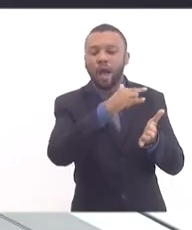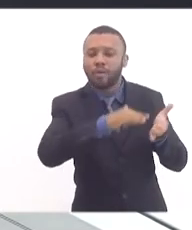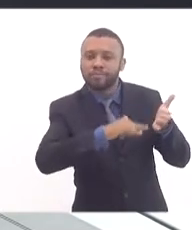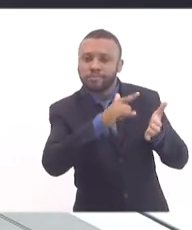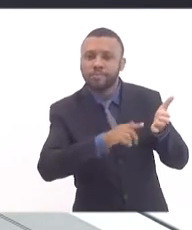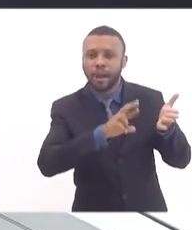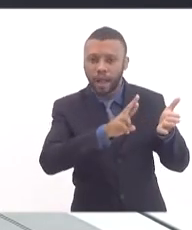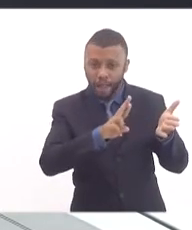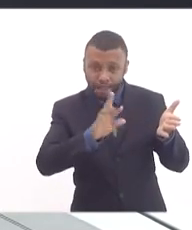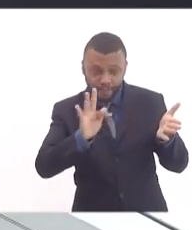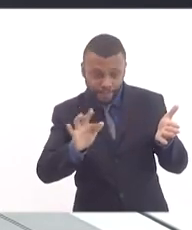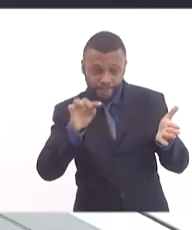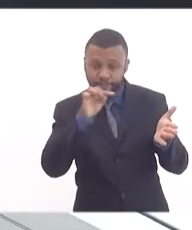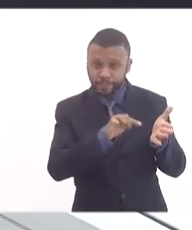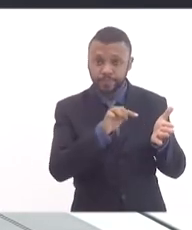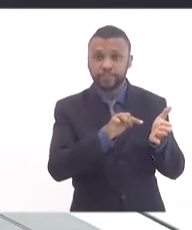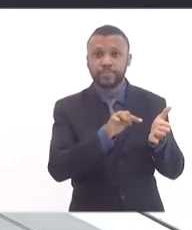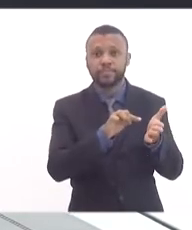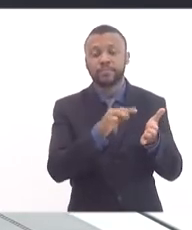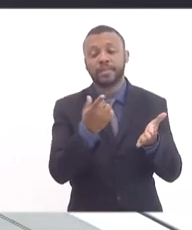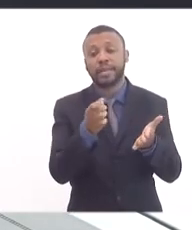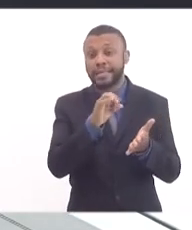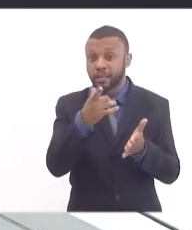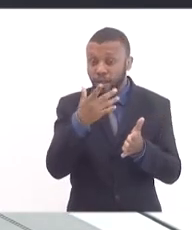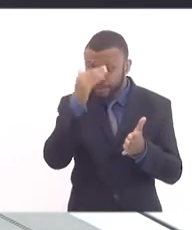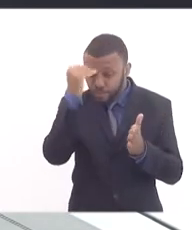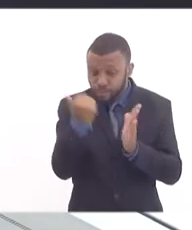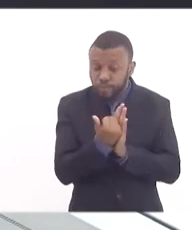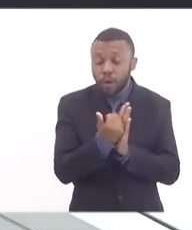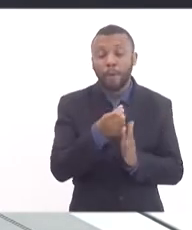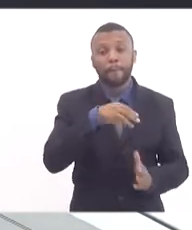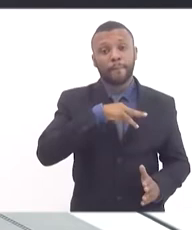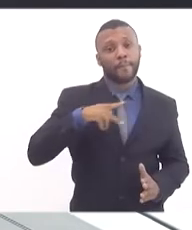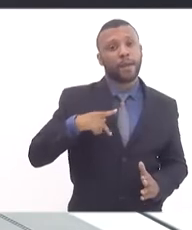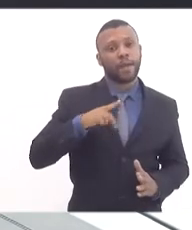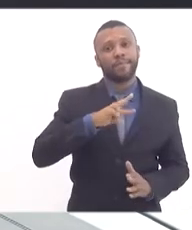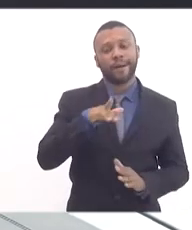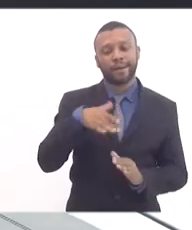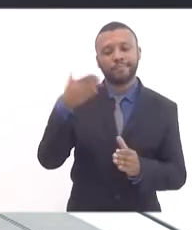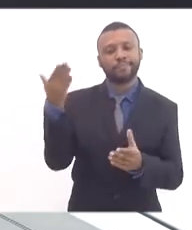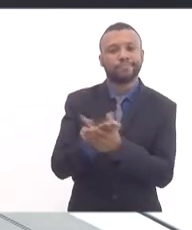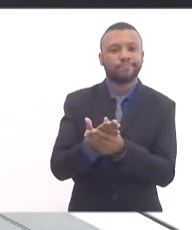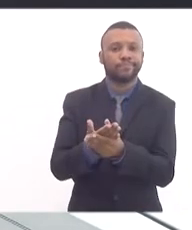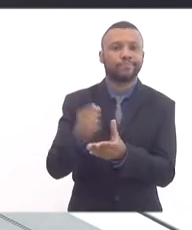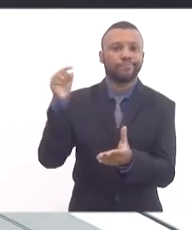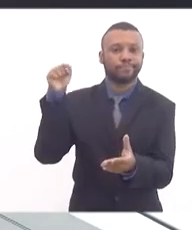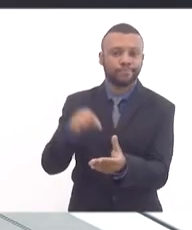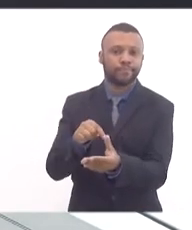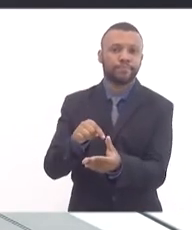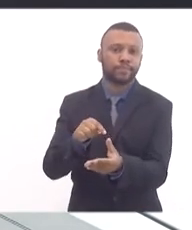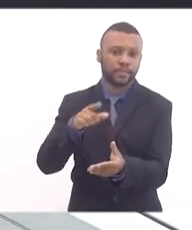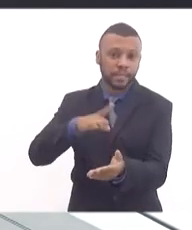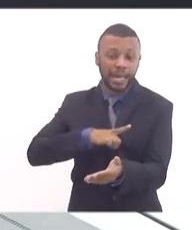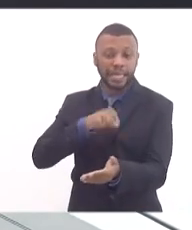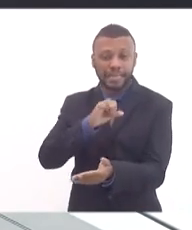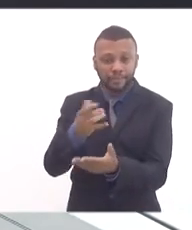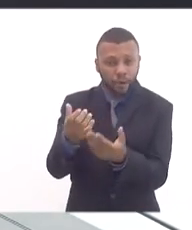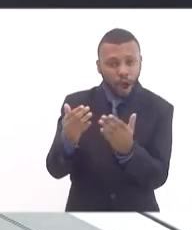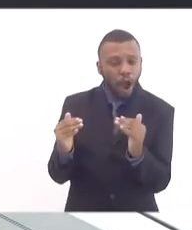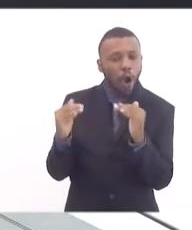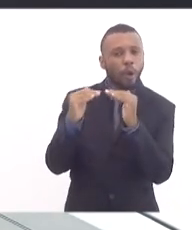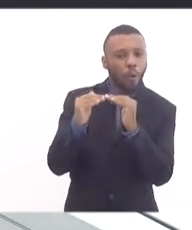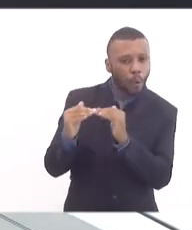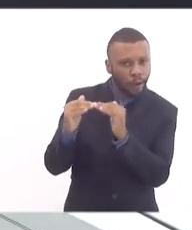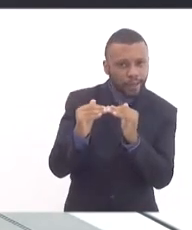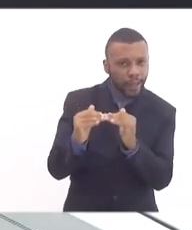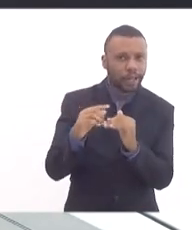andar na linha como bem foi falado aqui o Ministério Público vai suscitar né uma ação judicial E se ela for julgada procedente a gente corre o risco